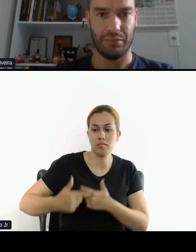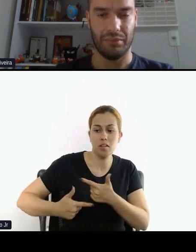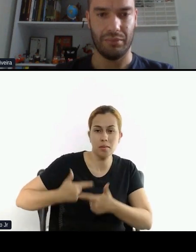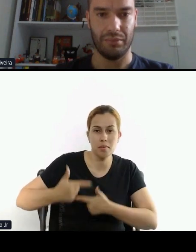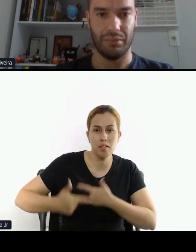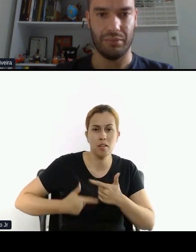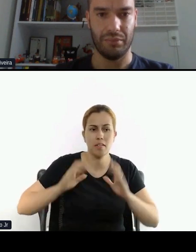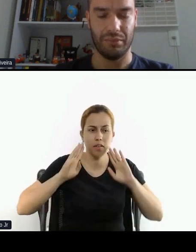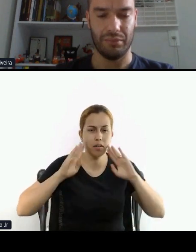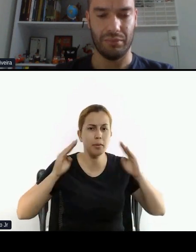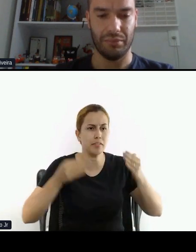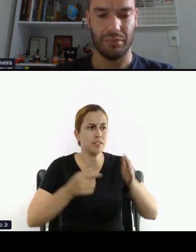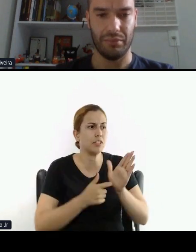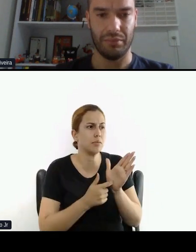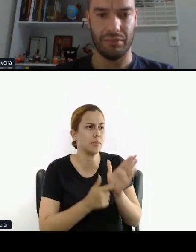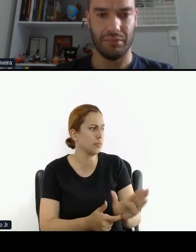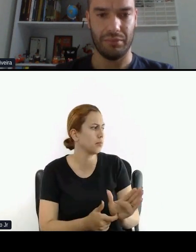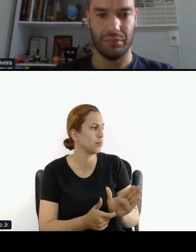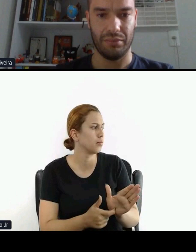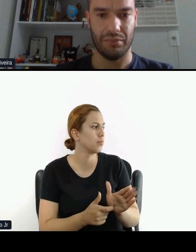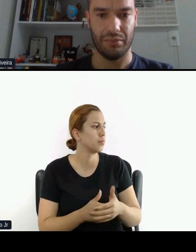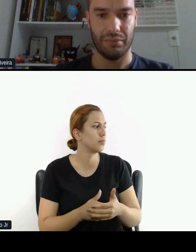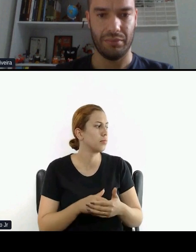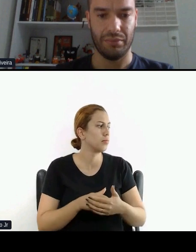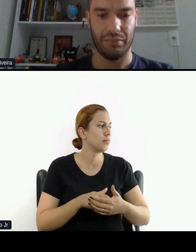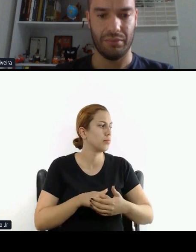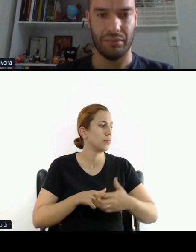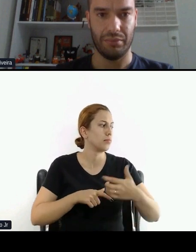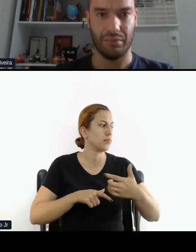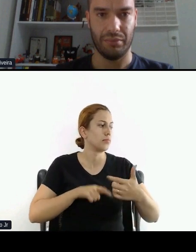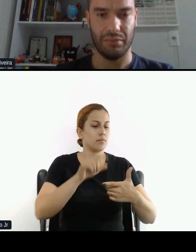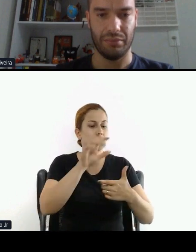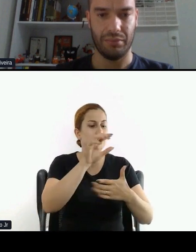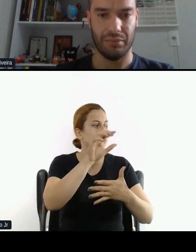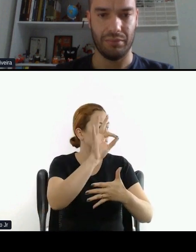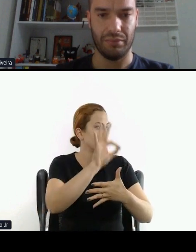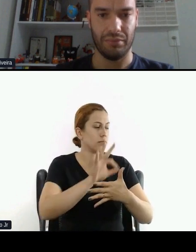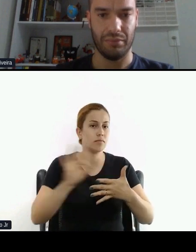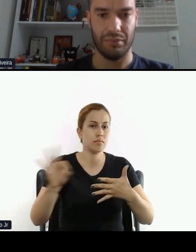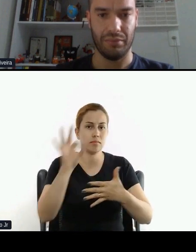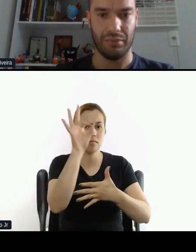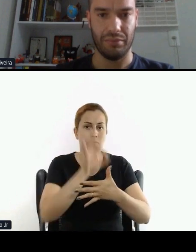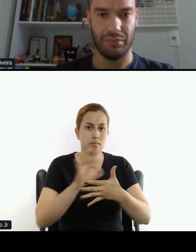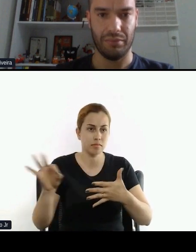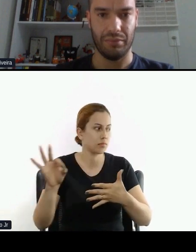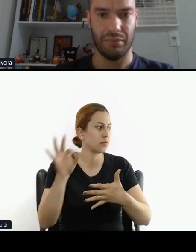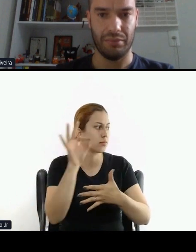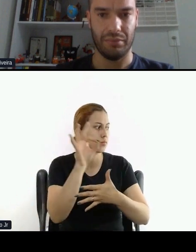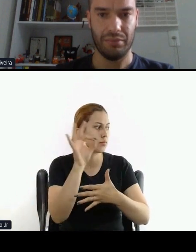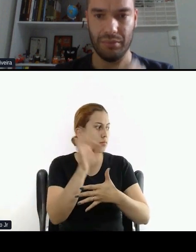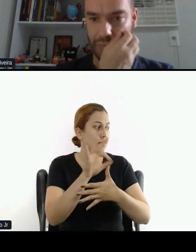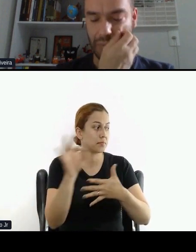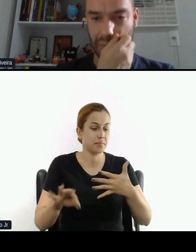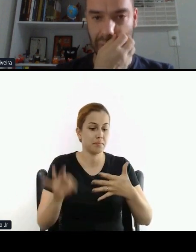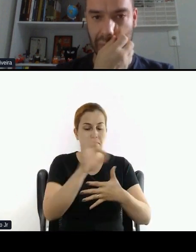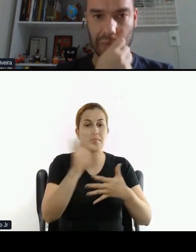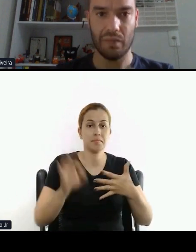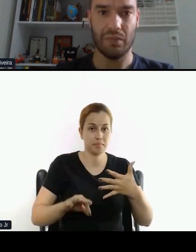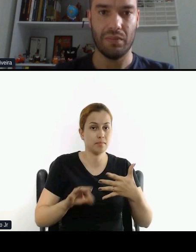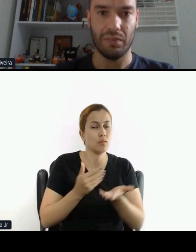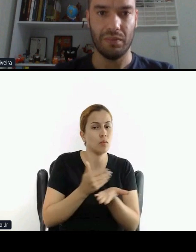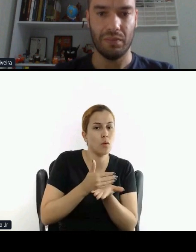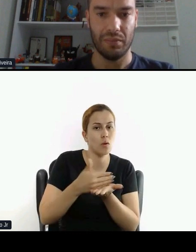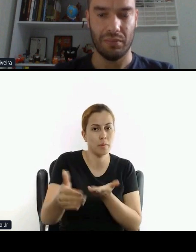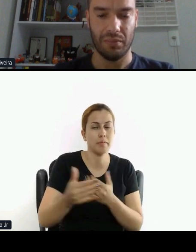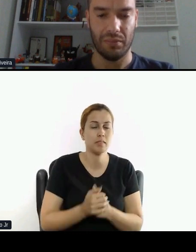né? Aí depois disso foi onde eu comecei a entender, né, começar a me apaixonar pela área de qualidade de software, né, Quality